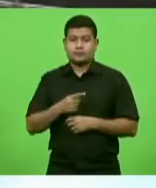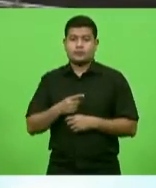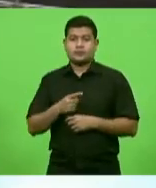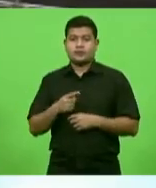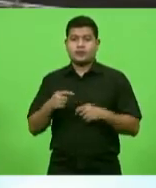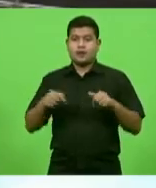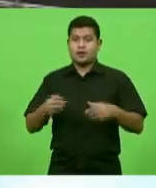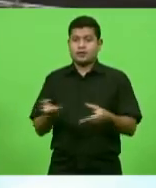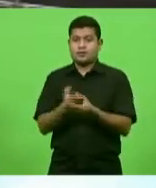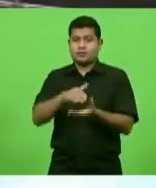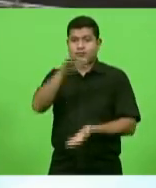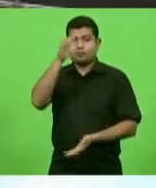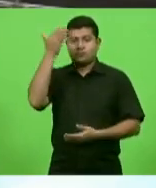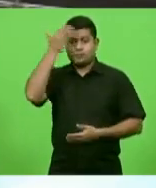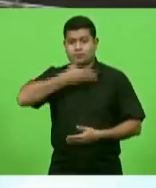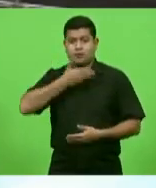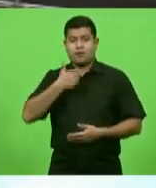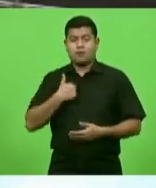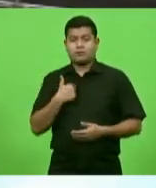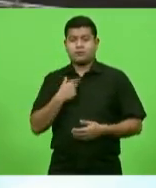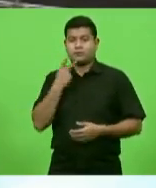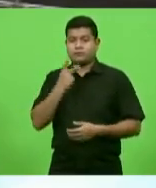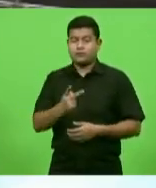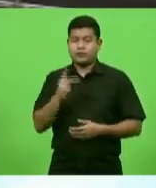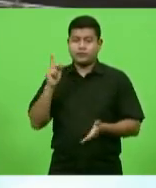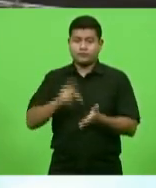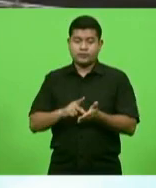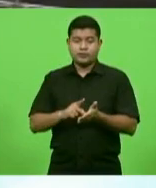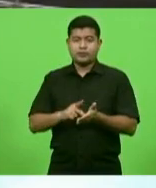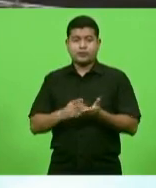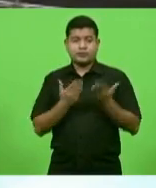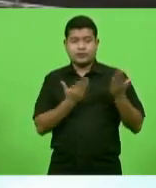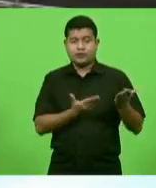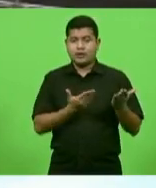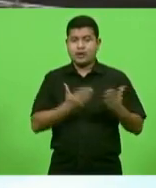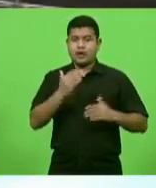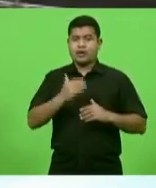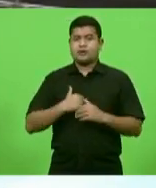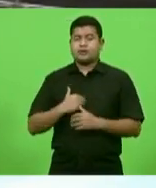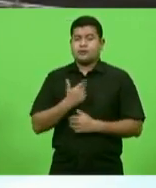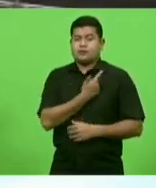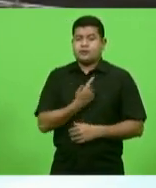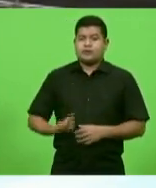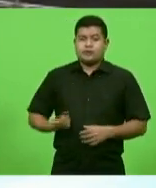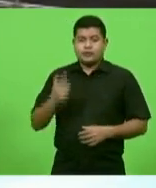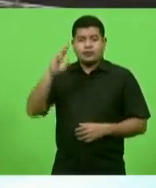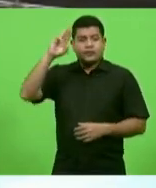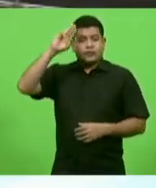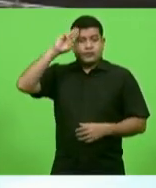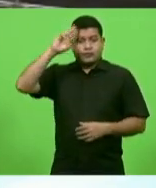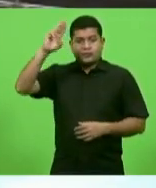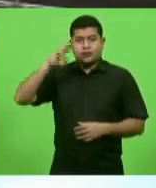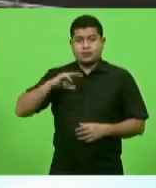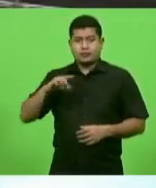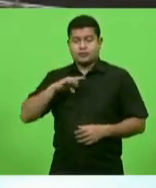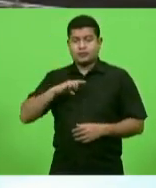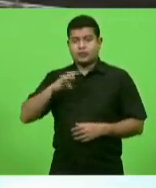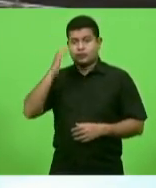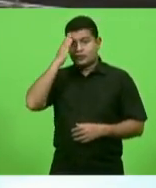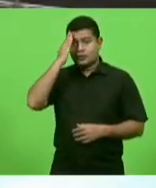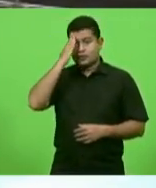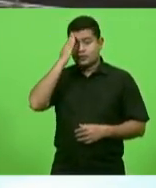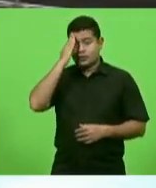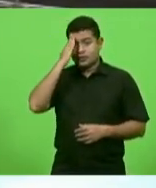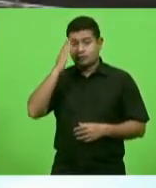nestes autos provas que sustentem a afirmação de que o governador do Estado tenha conhecimento dos trâmites administrativos